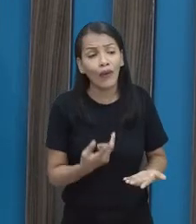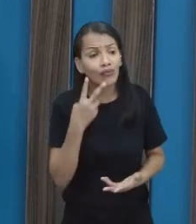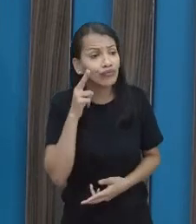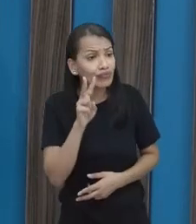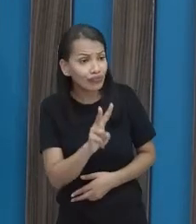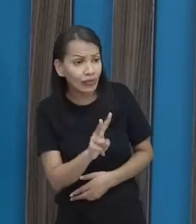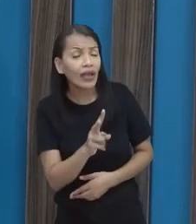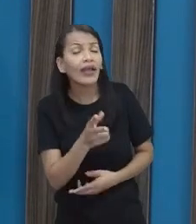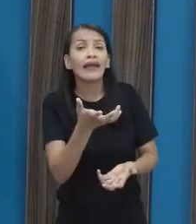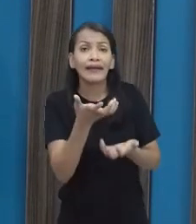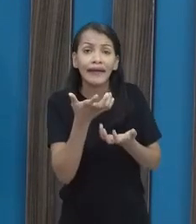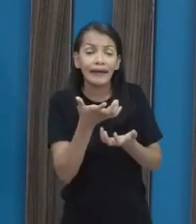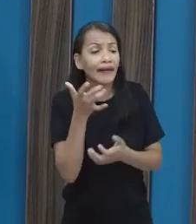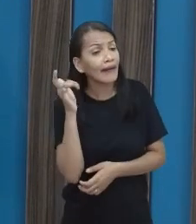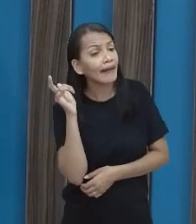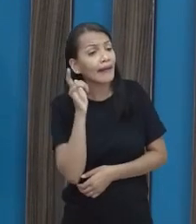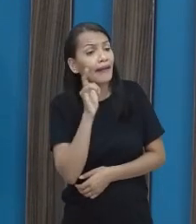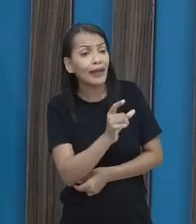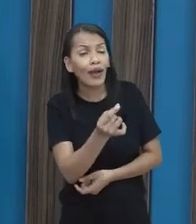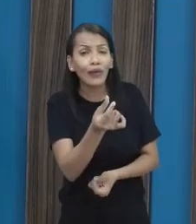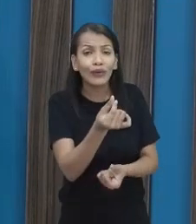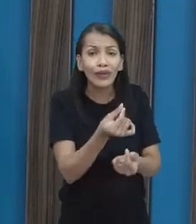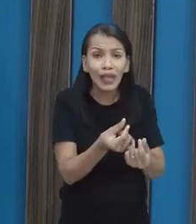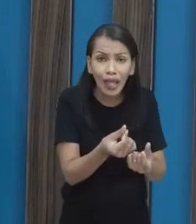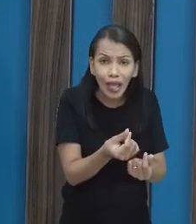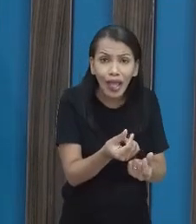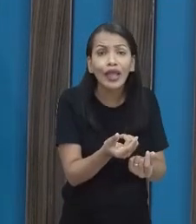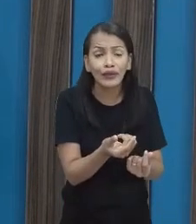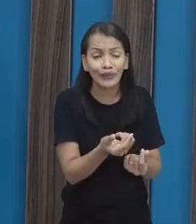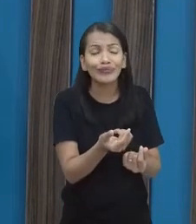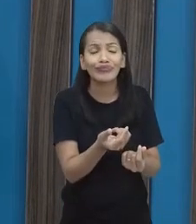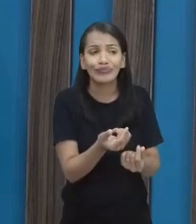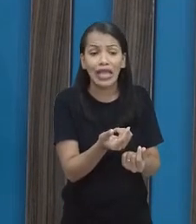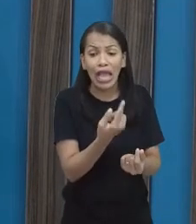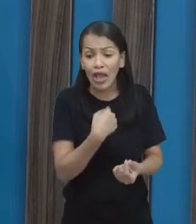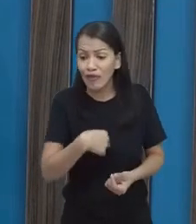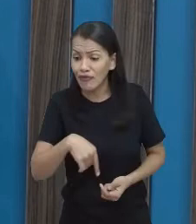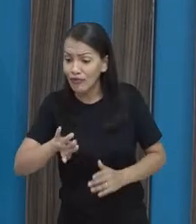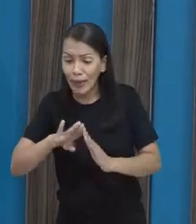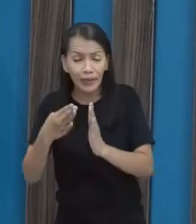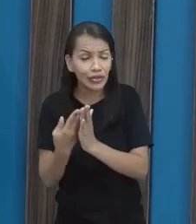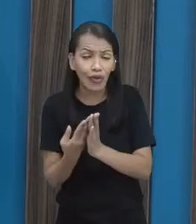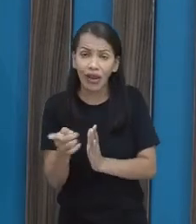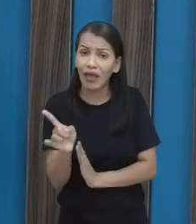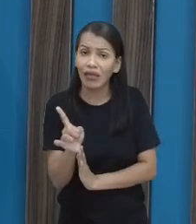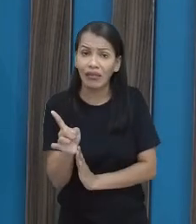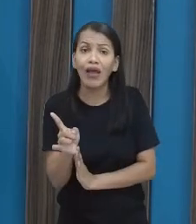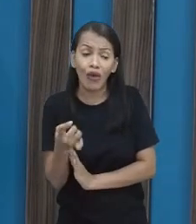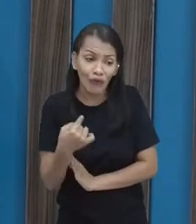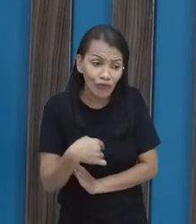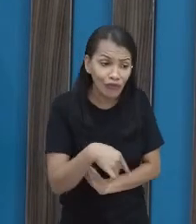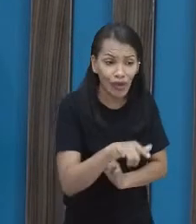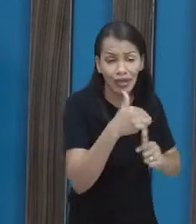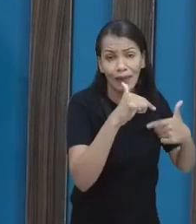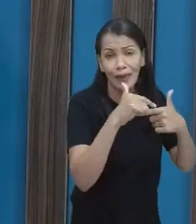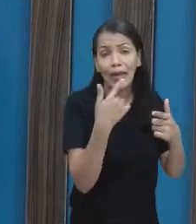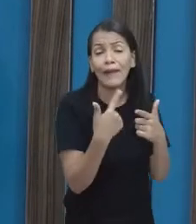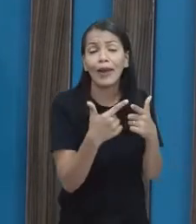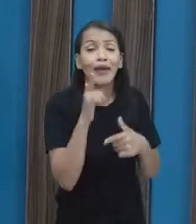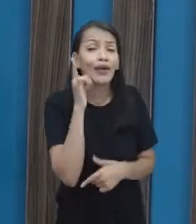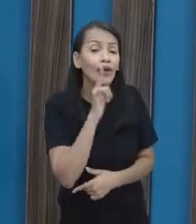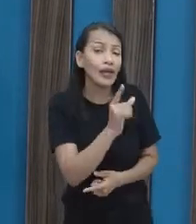querer ganhar um dinheirinho extra, e às vezes deixa até de ir para a escola. Então, é interessante a gente pensar que